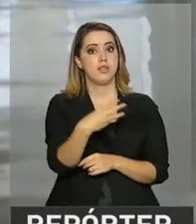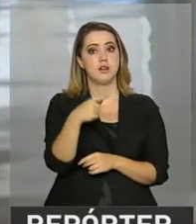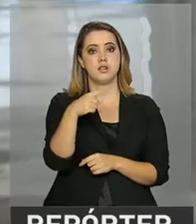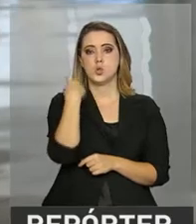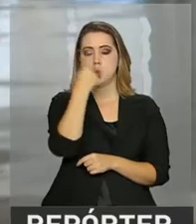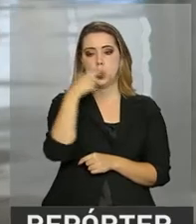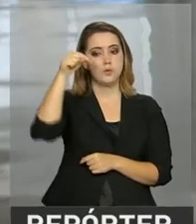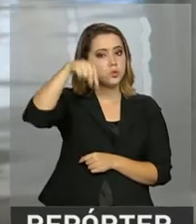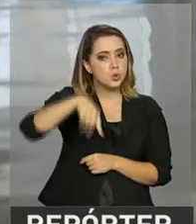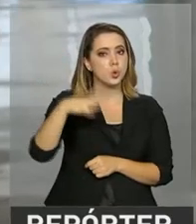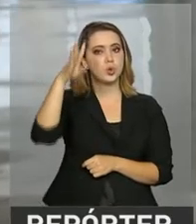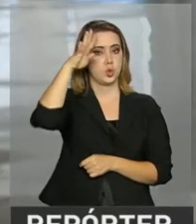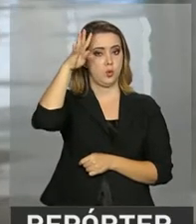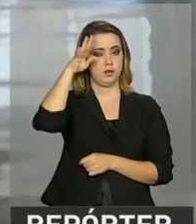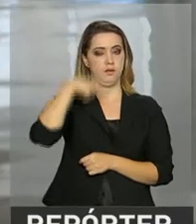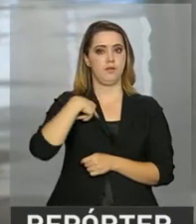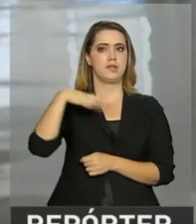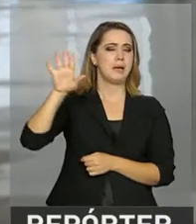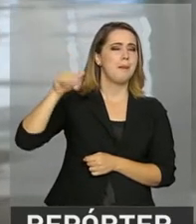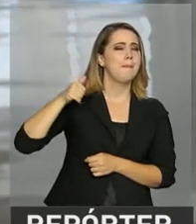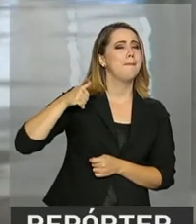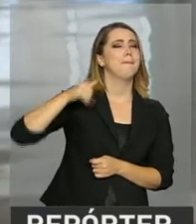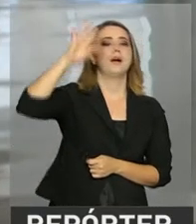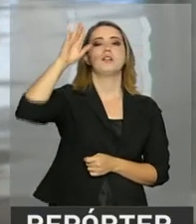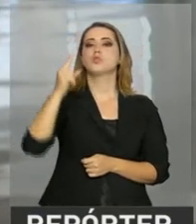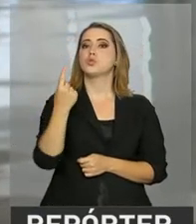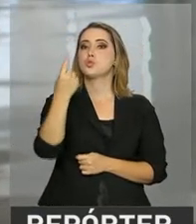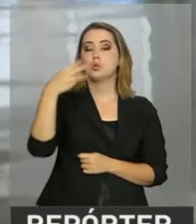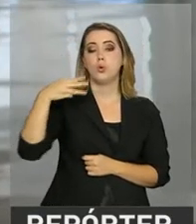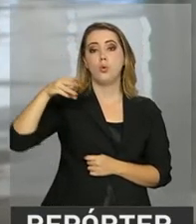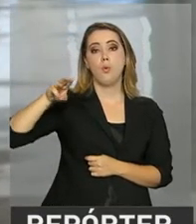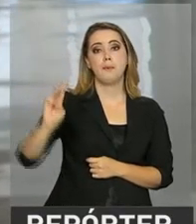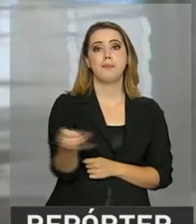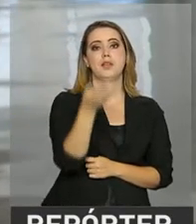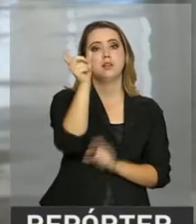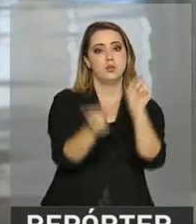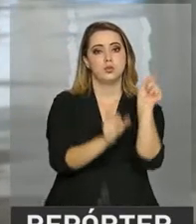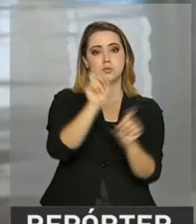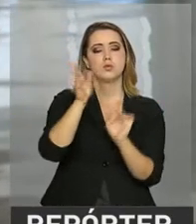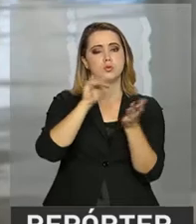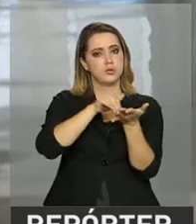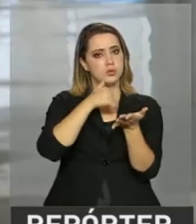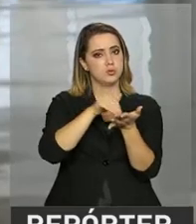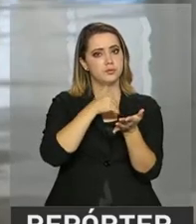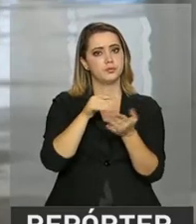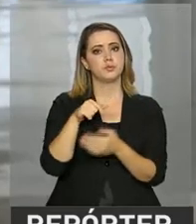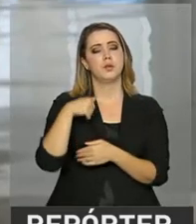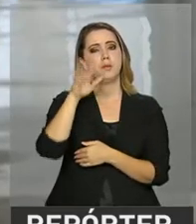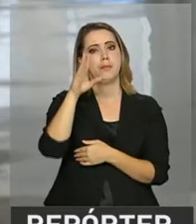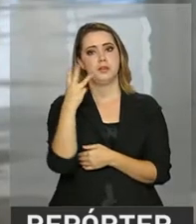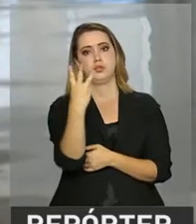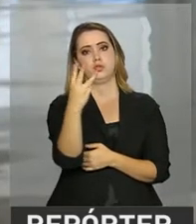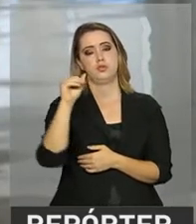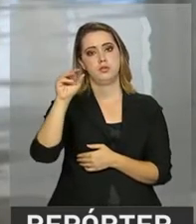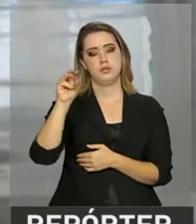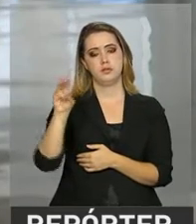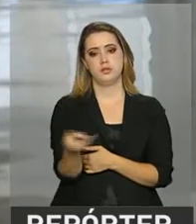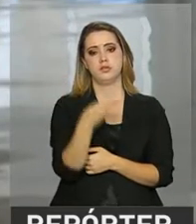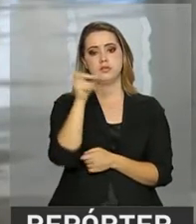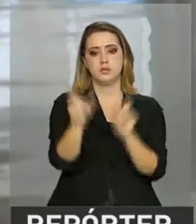desta quarta-feira o sistema recebeu mais de um milhão e 600 mil inscritos e mais de 3 milhões e